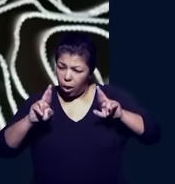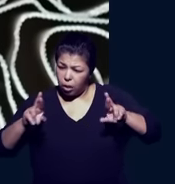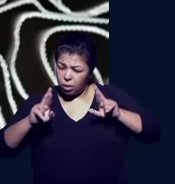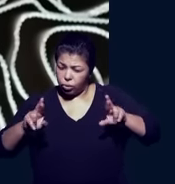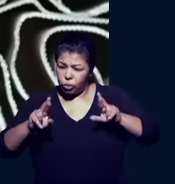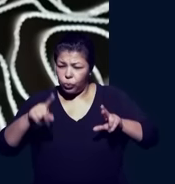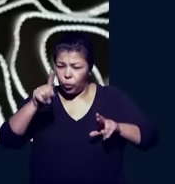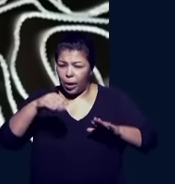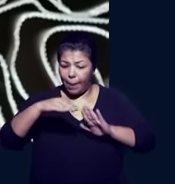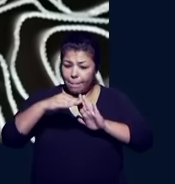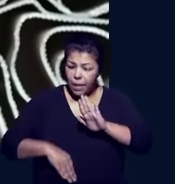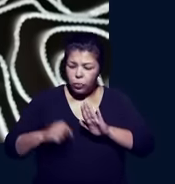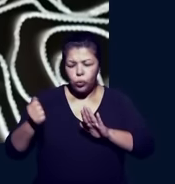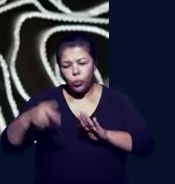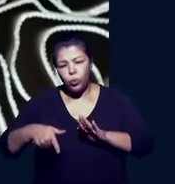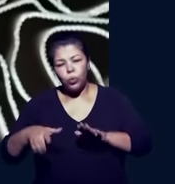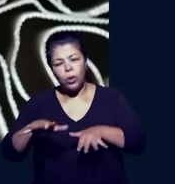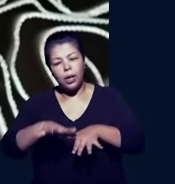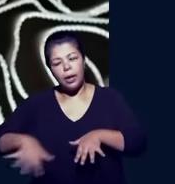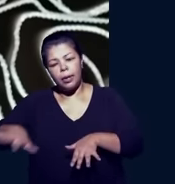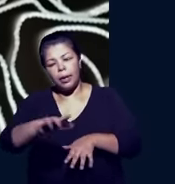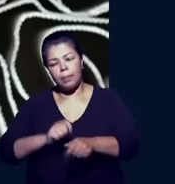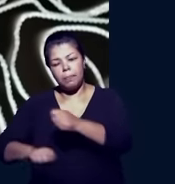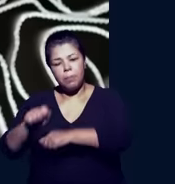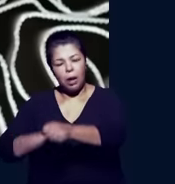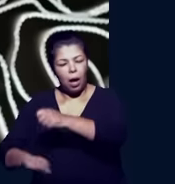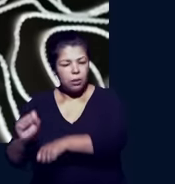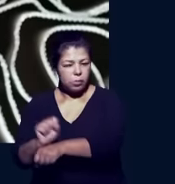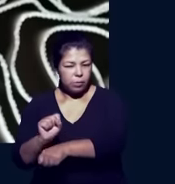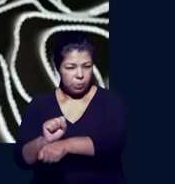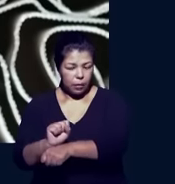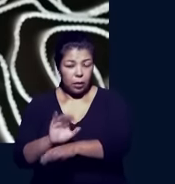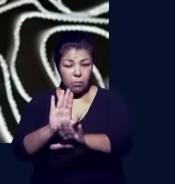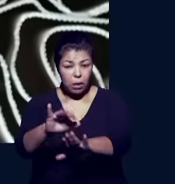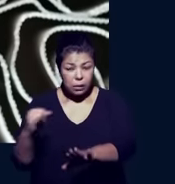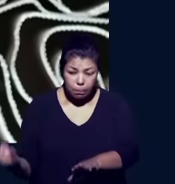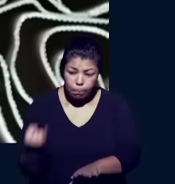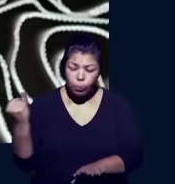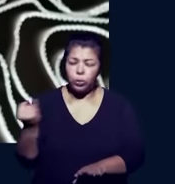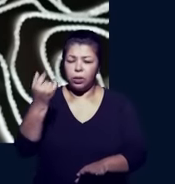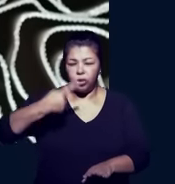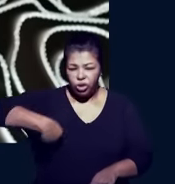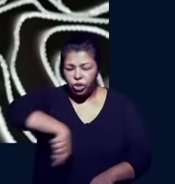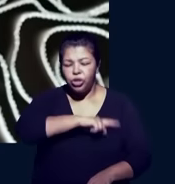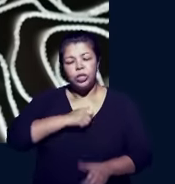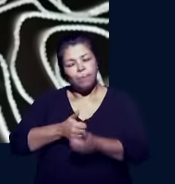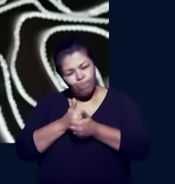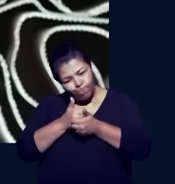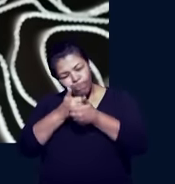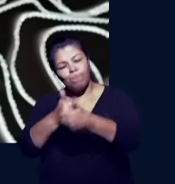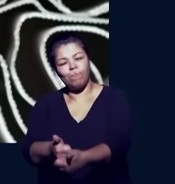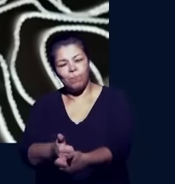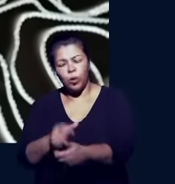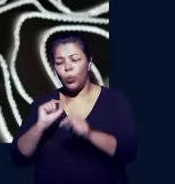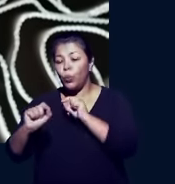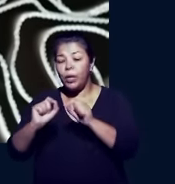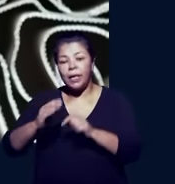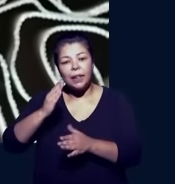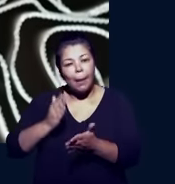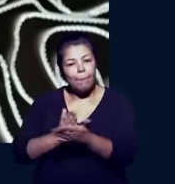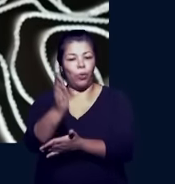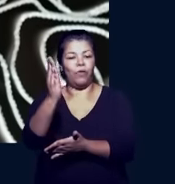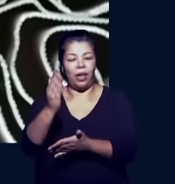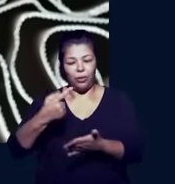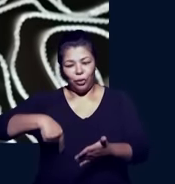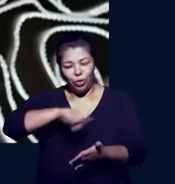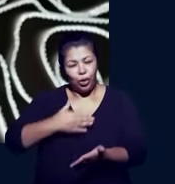e ele ser zero agora o importante é a gente seguir a a aquilo que institucionalmente tá aprovado aprovamos